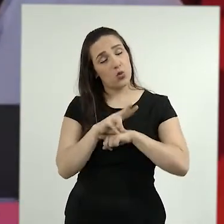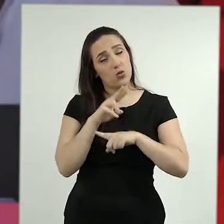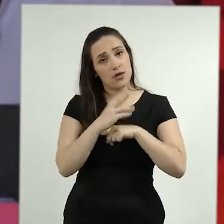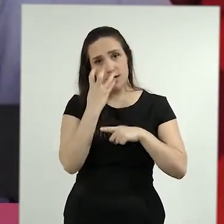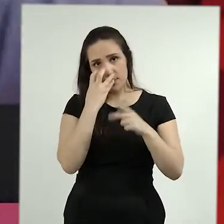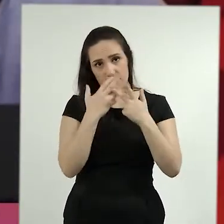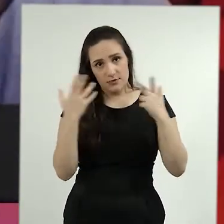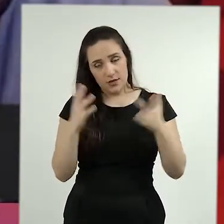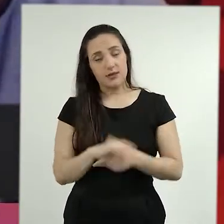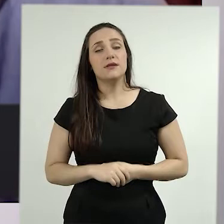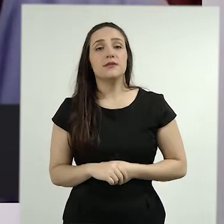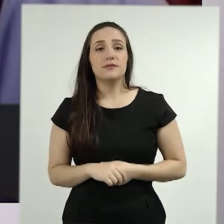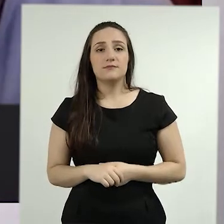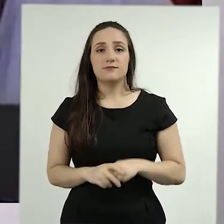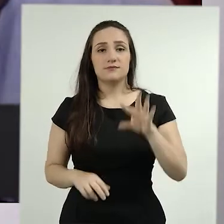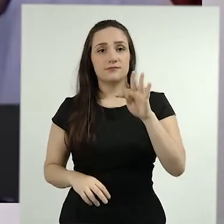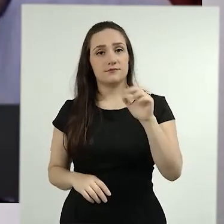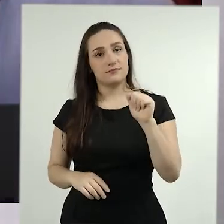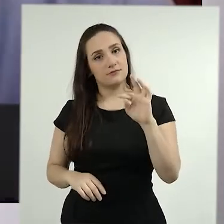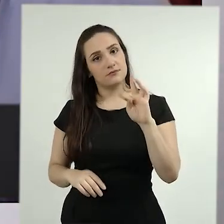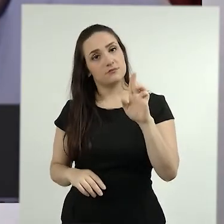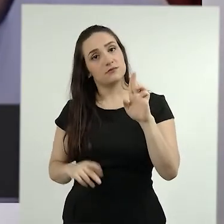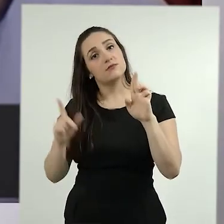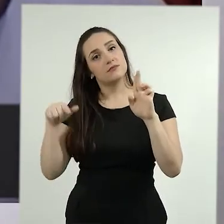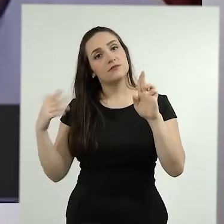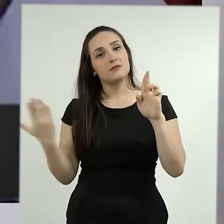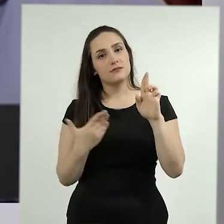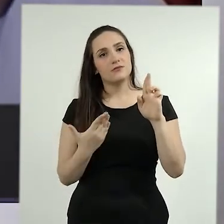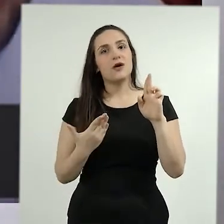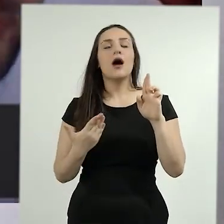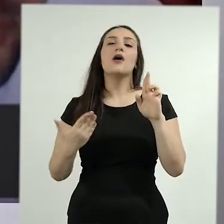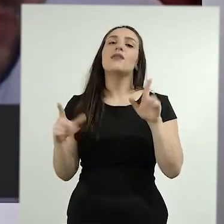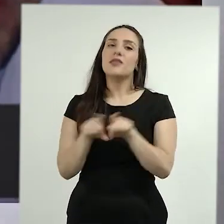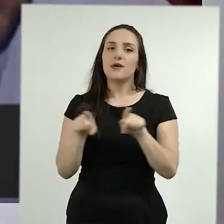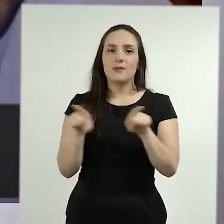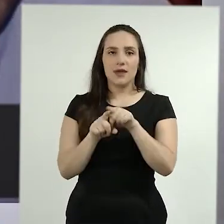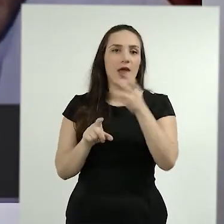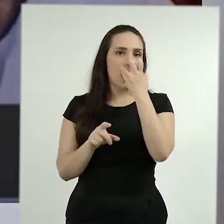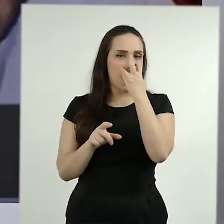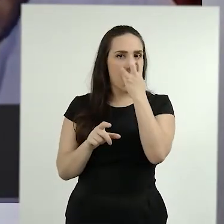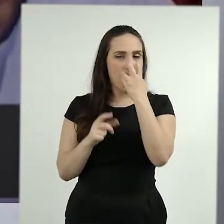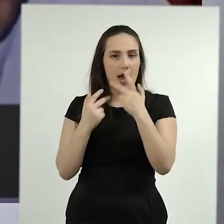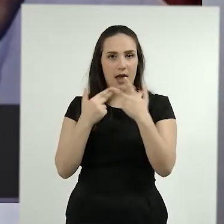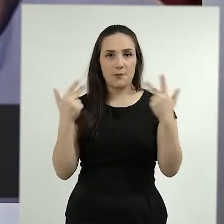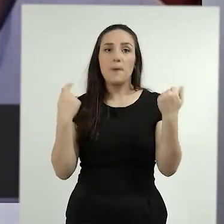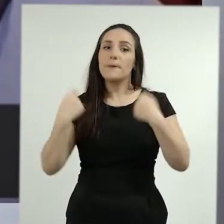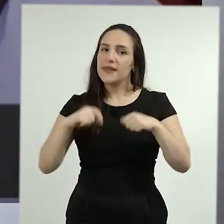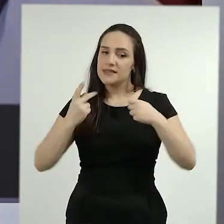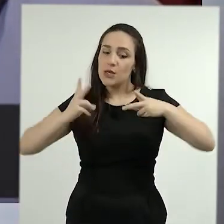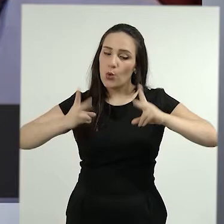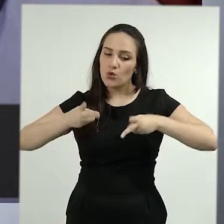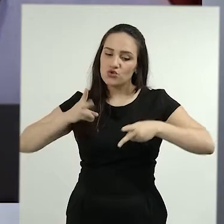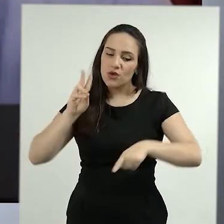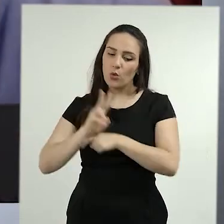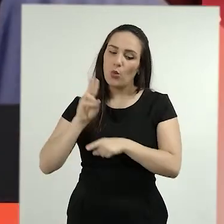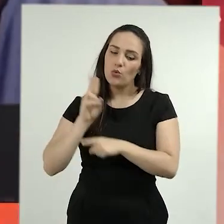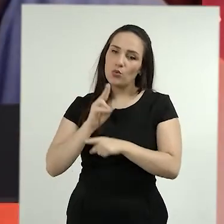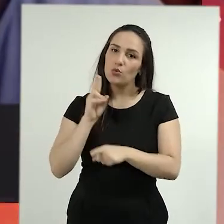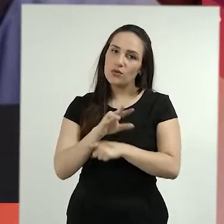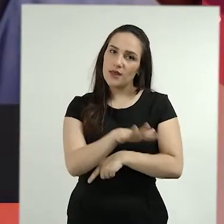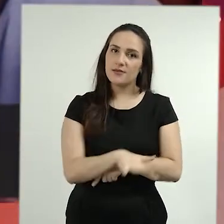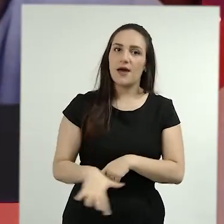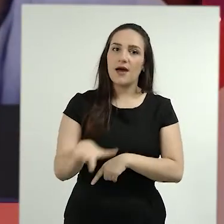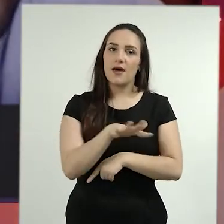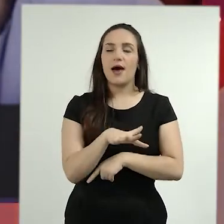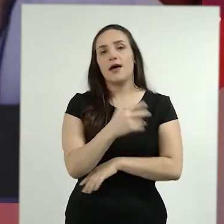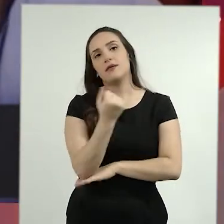que ter a delimitação, tudo mais que é usado por gestão pública, e o tatu canastra foi incluído nessa lista de espécies que precisa ter